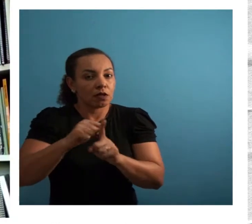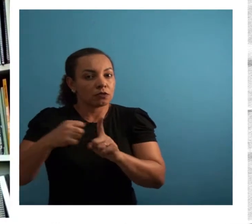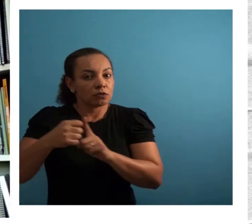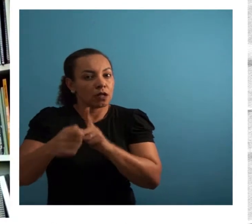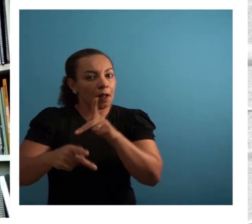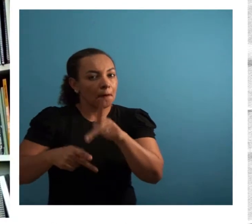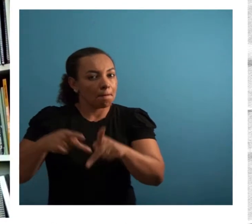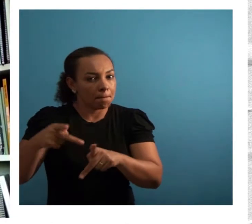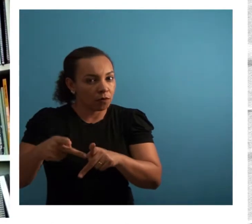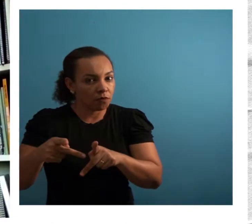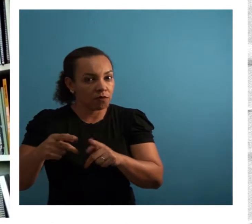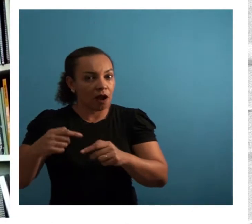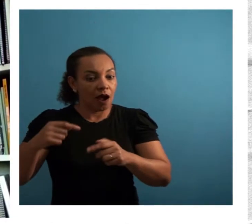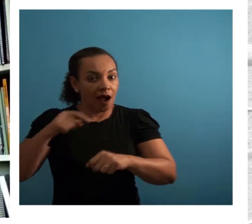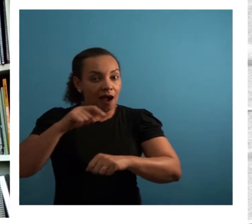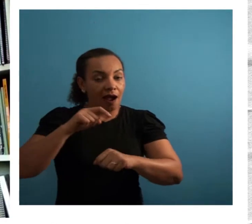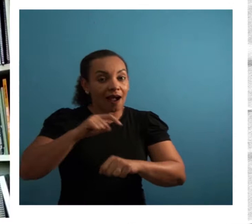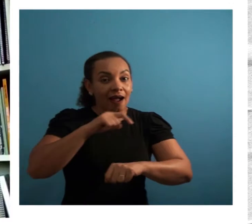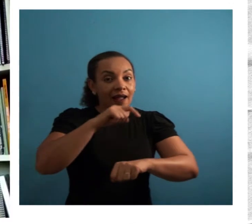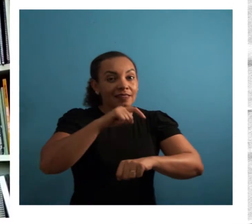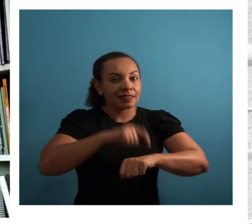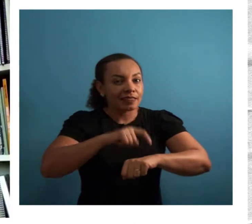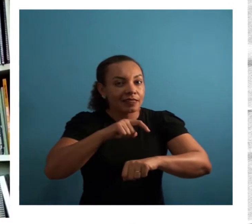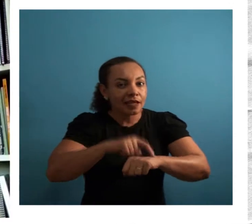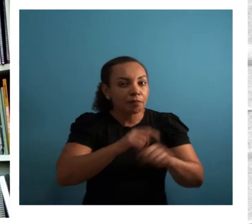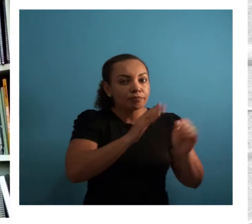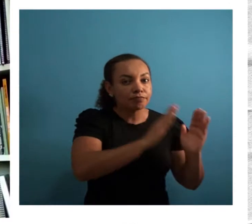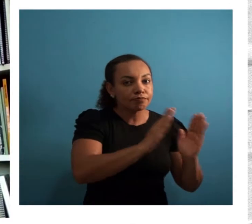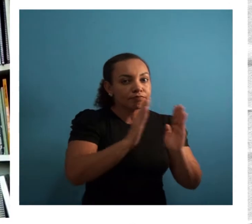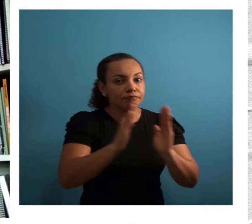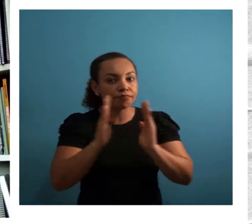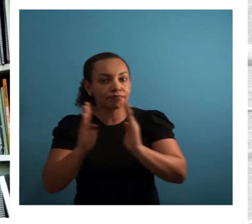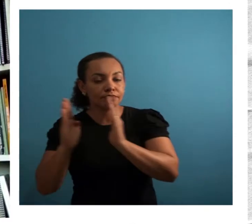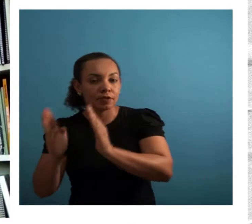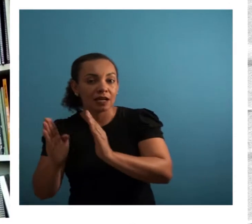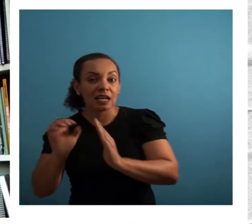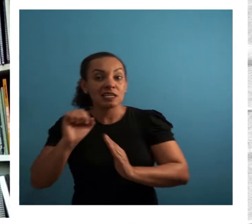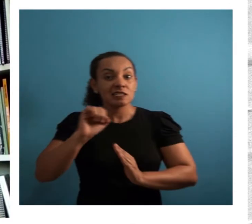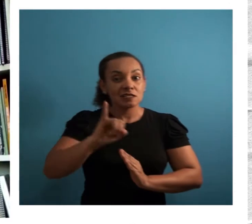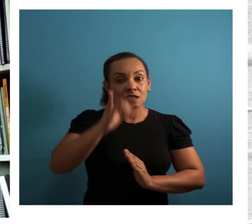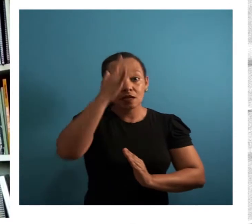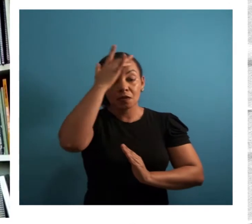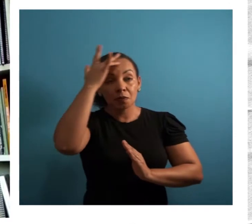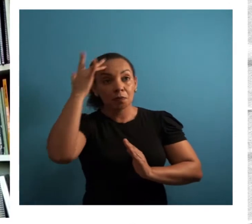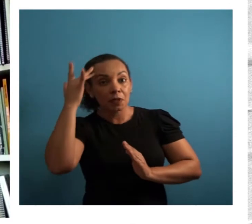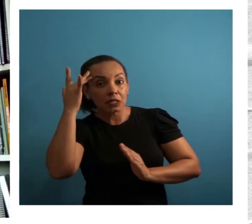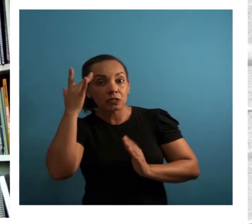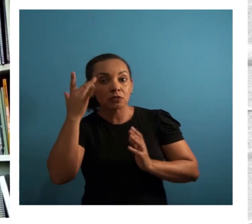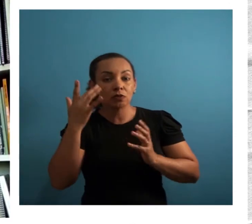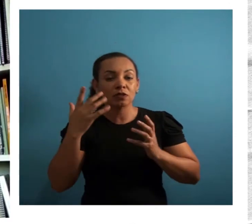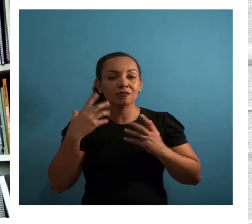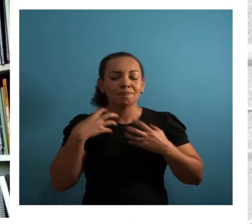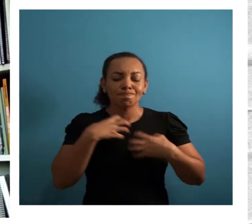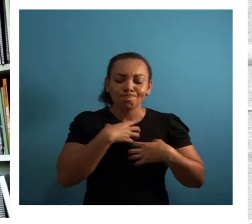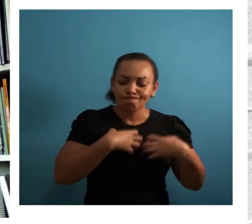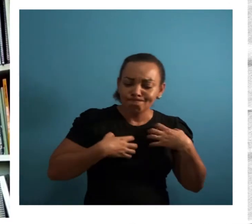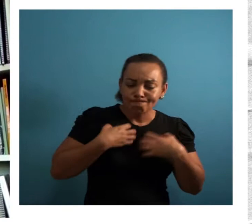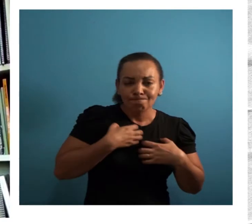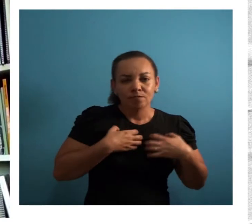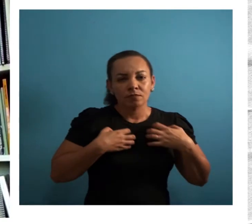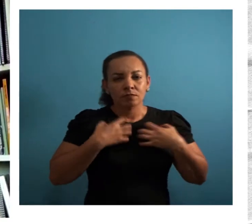cada época se há um descontentamento geral ou se esse descontentamento por acaso é só